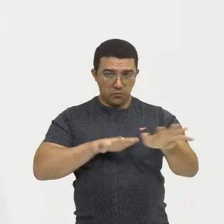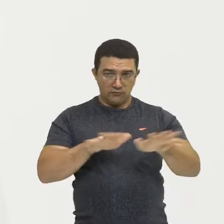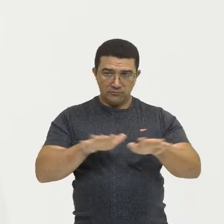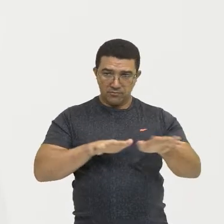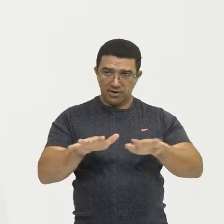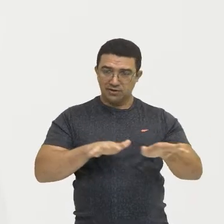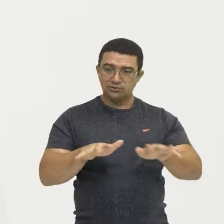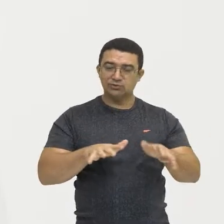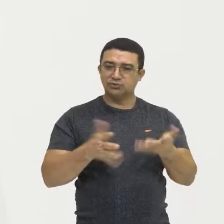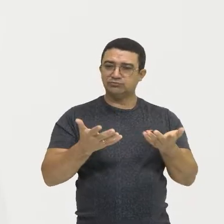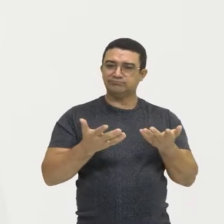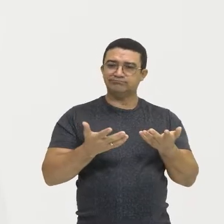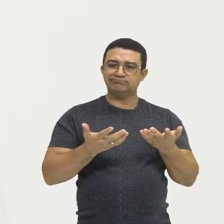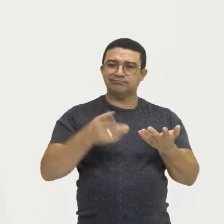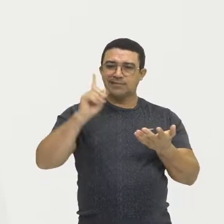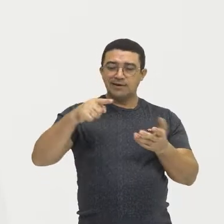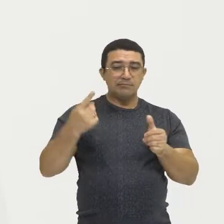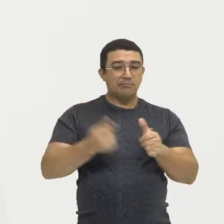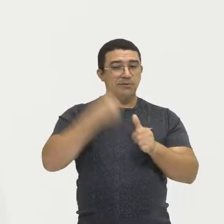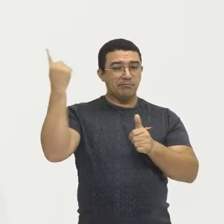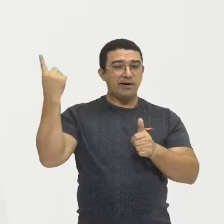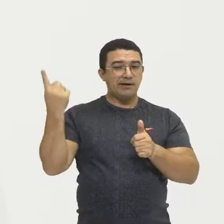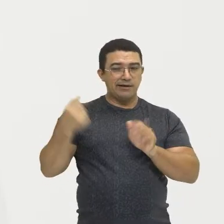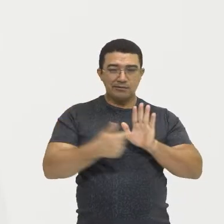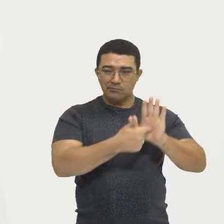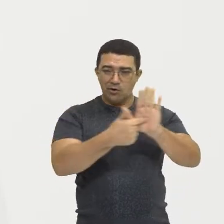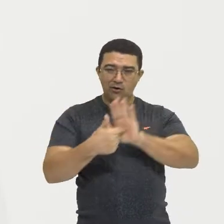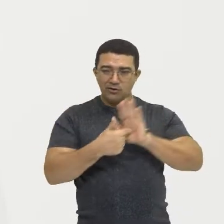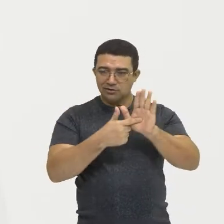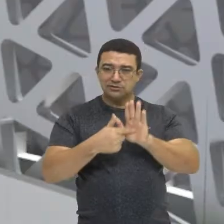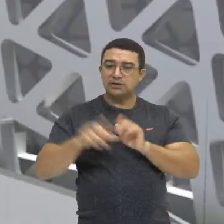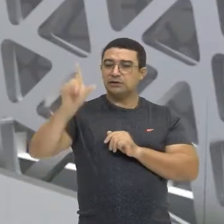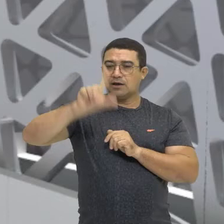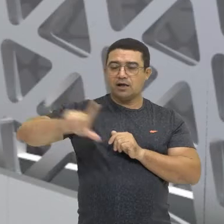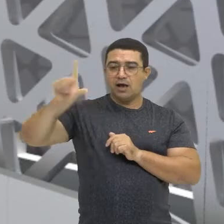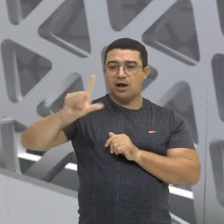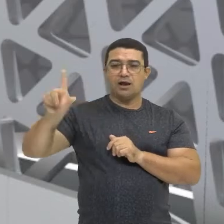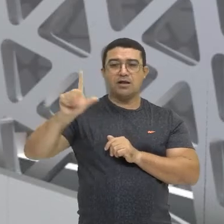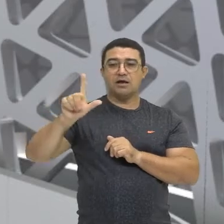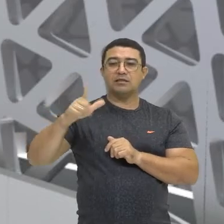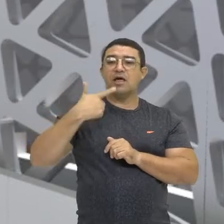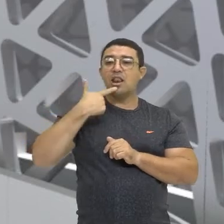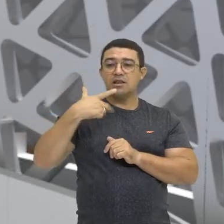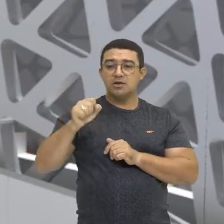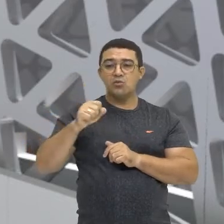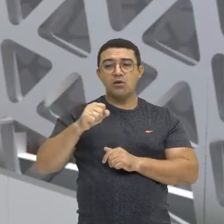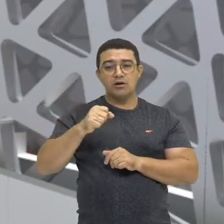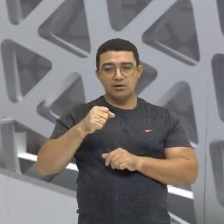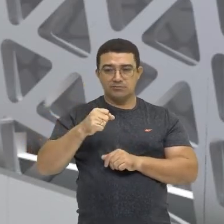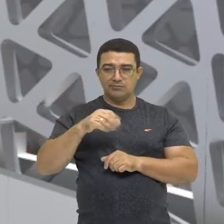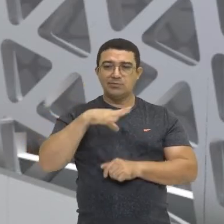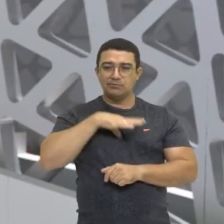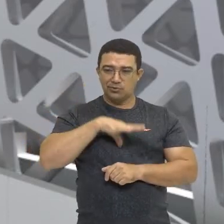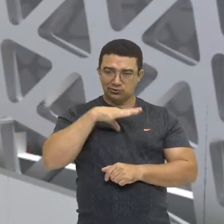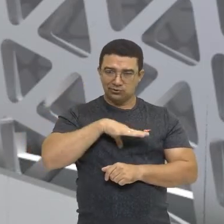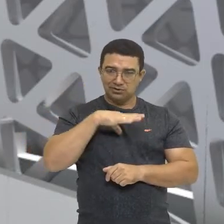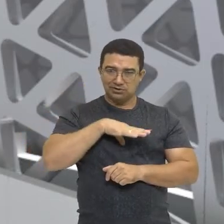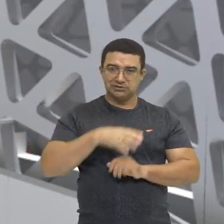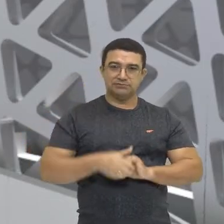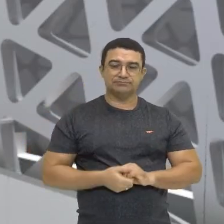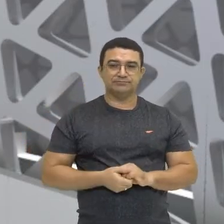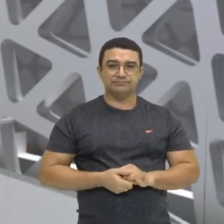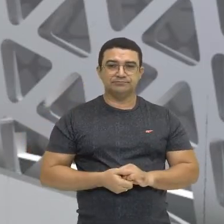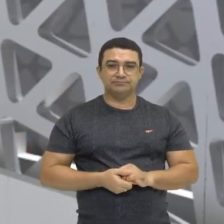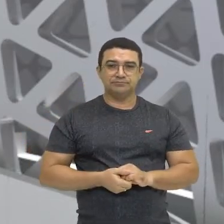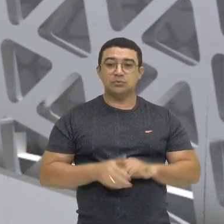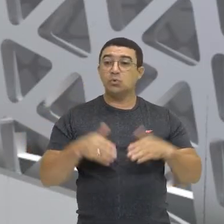foi a primeira manifestação literária da língua portuguesa. Que movimento foi a primeira manifestação,